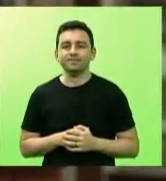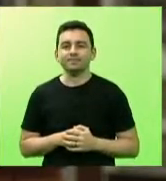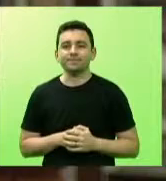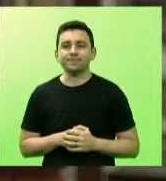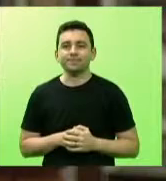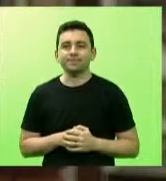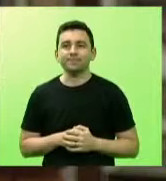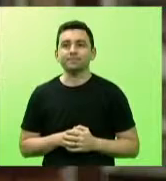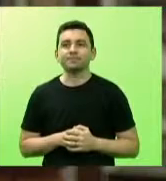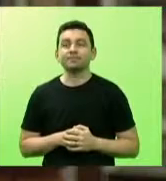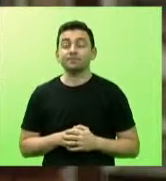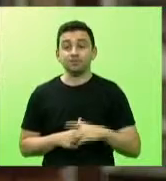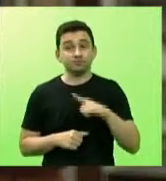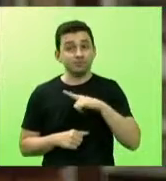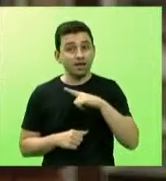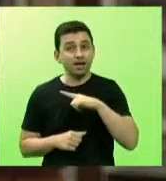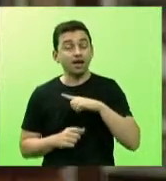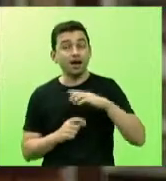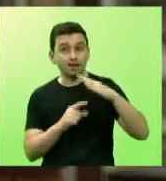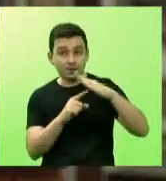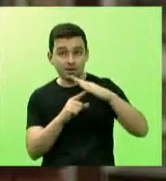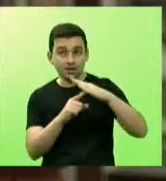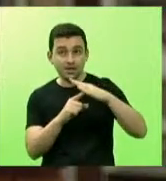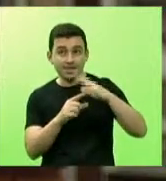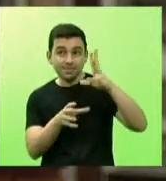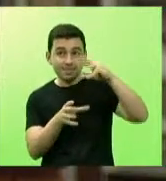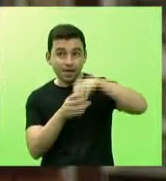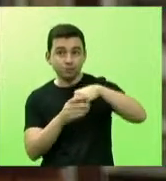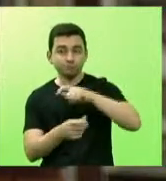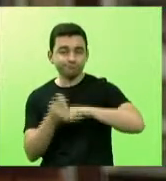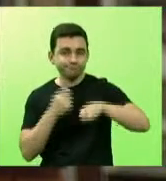E ele deixou essa armadilha lá dentro do centro administrativo.